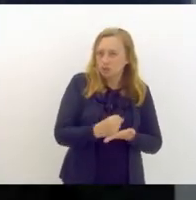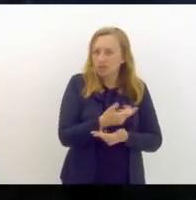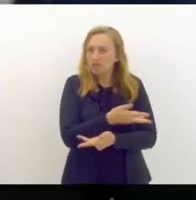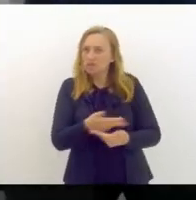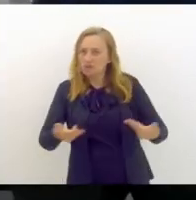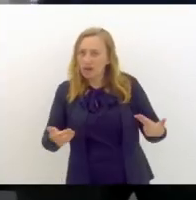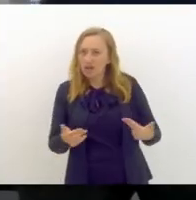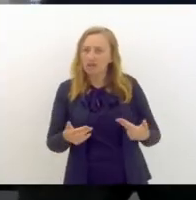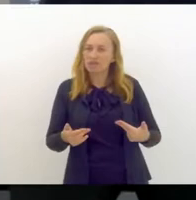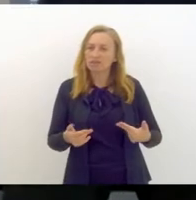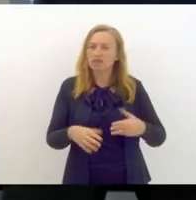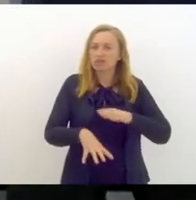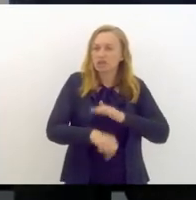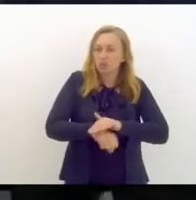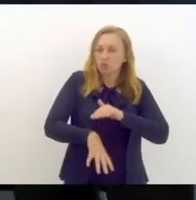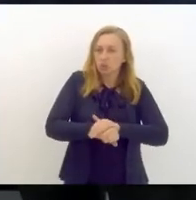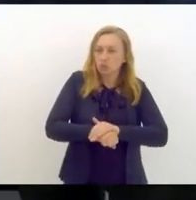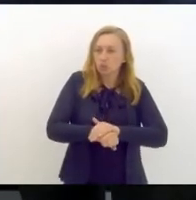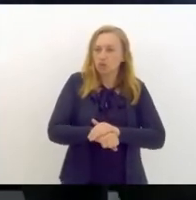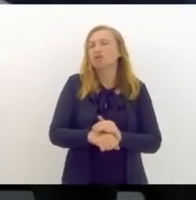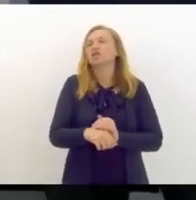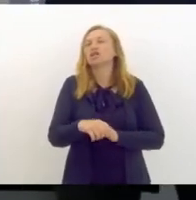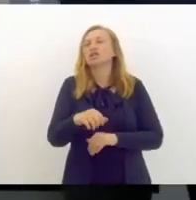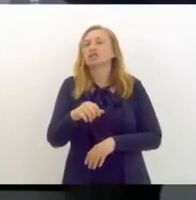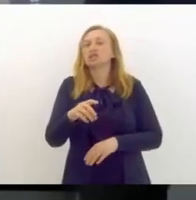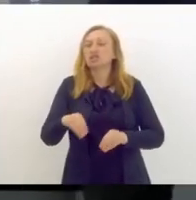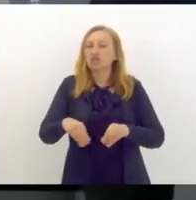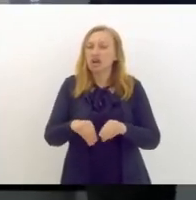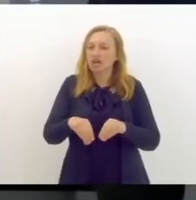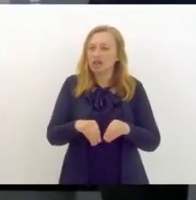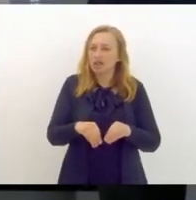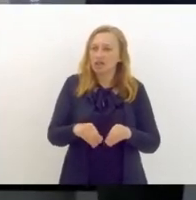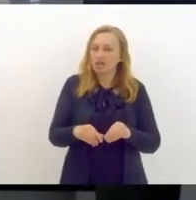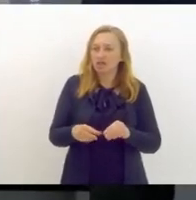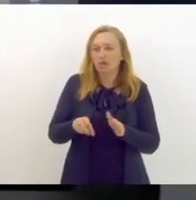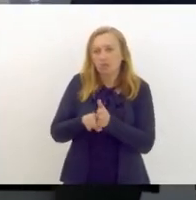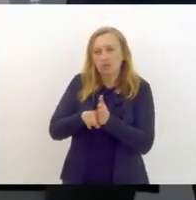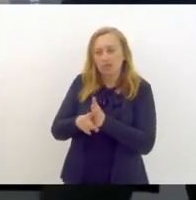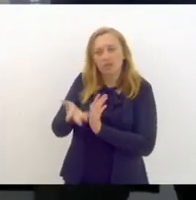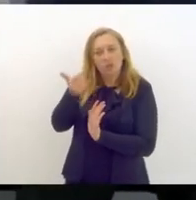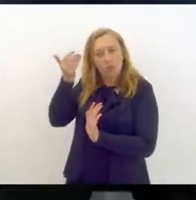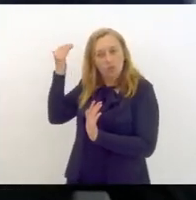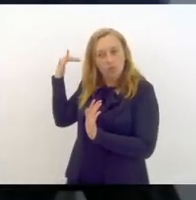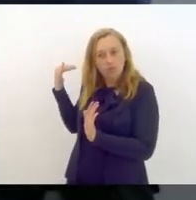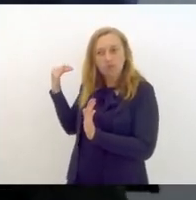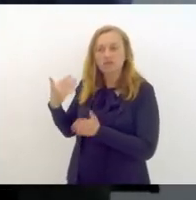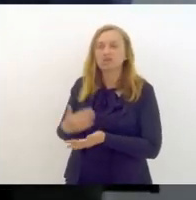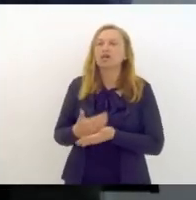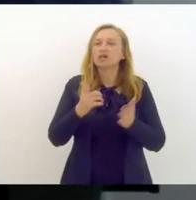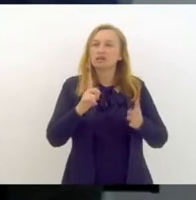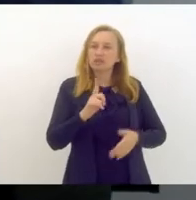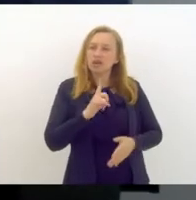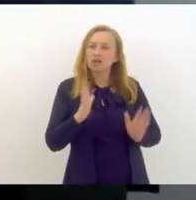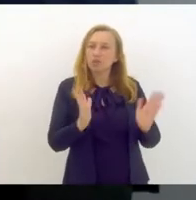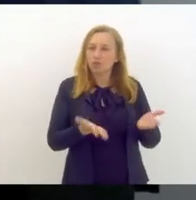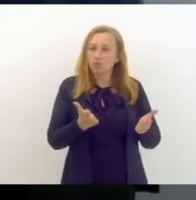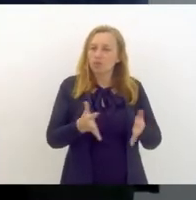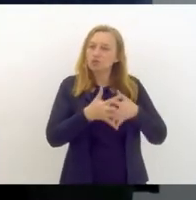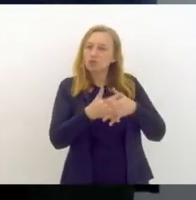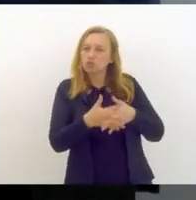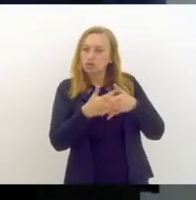empreendimentos de extração de areia. Empreendimentos esses que foram edificados anteriormente. A gente tem conflito hoje de